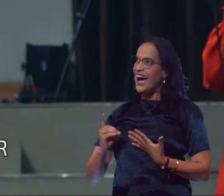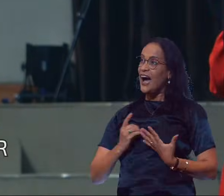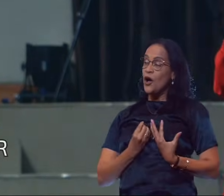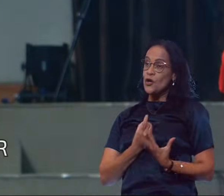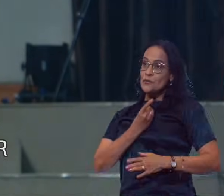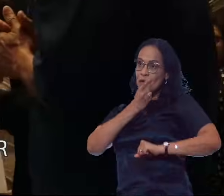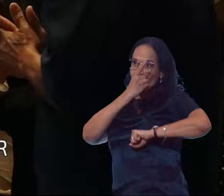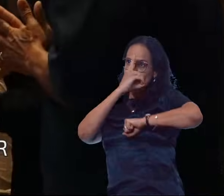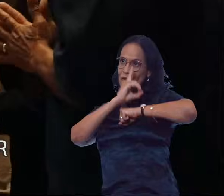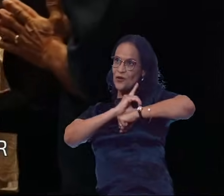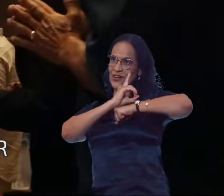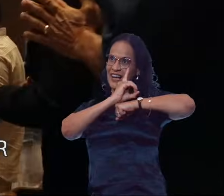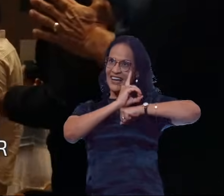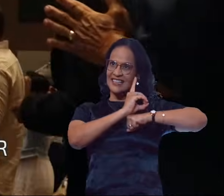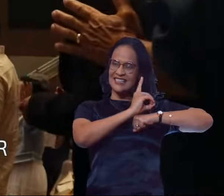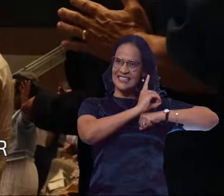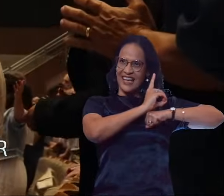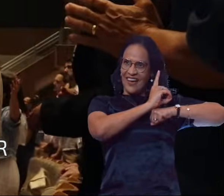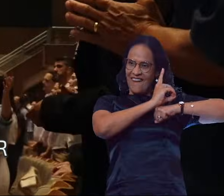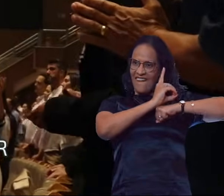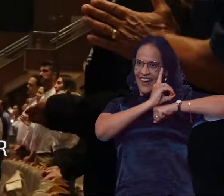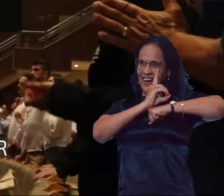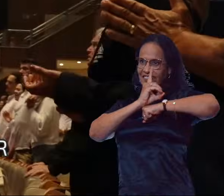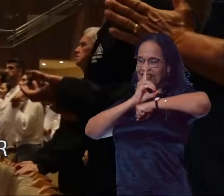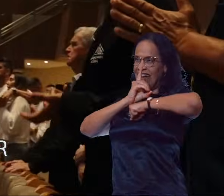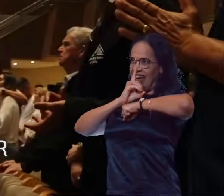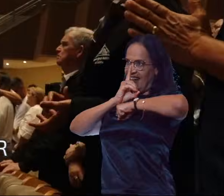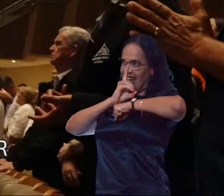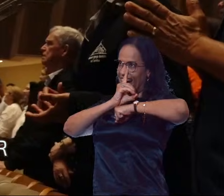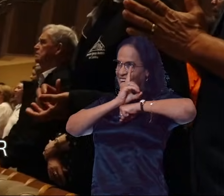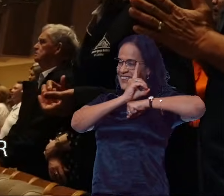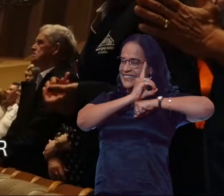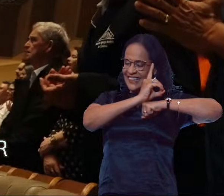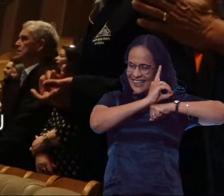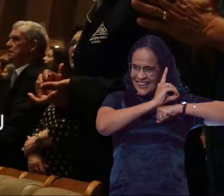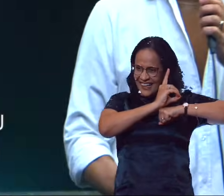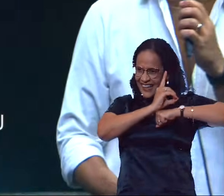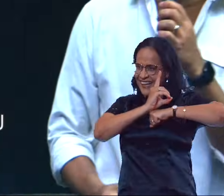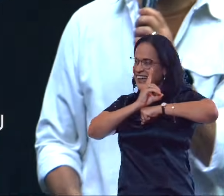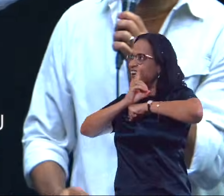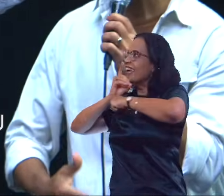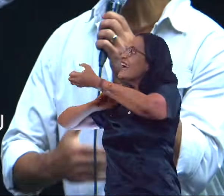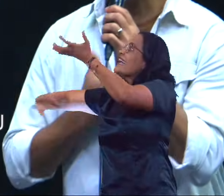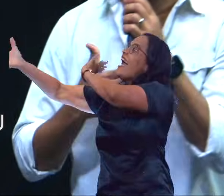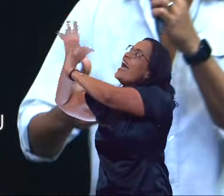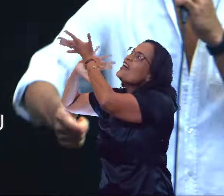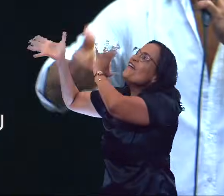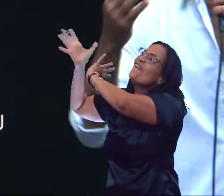meu coração.